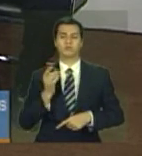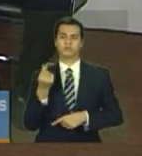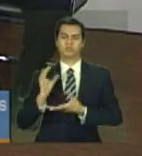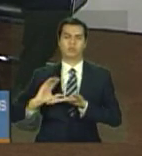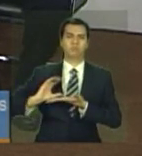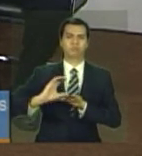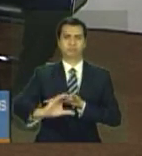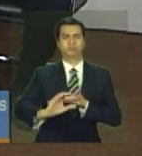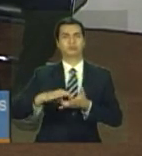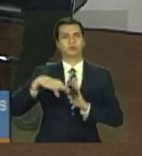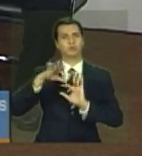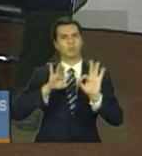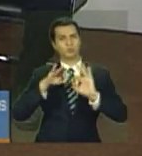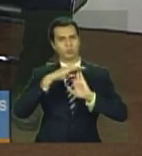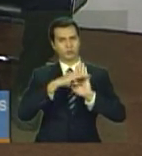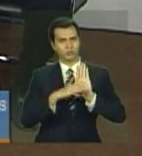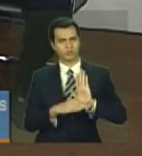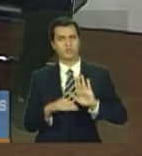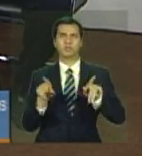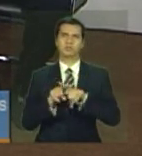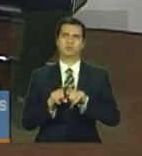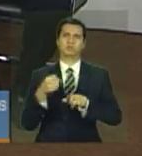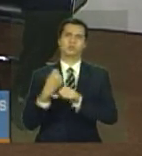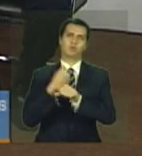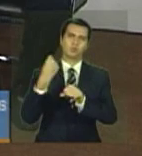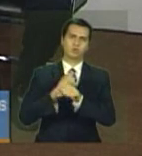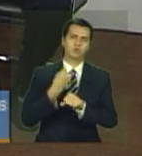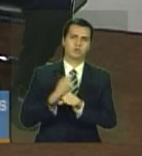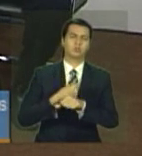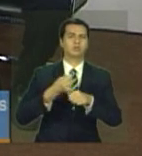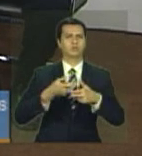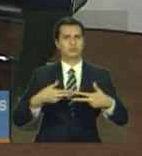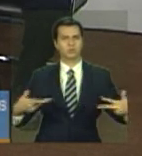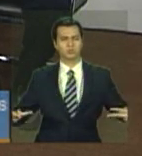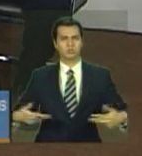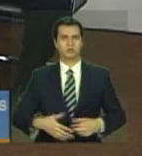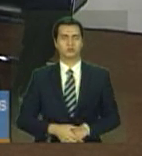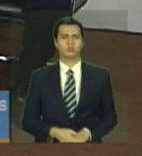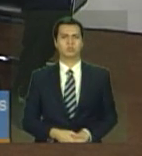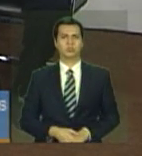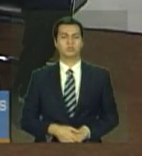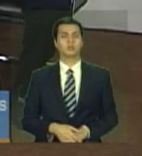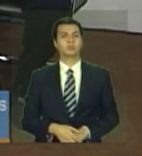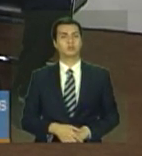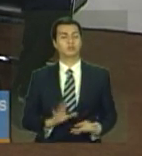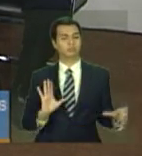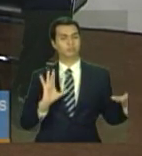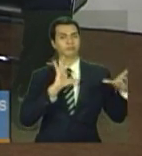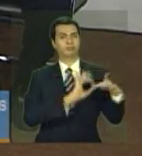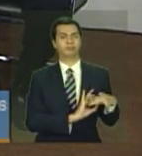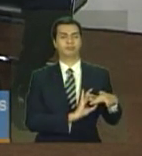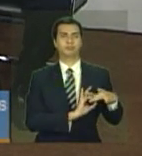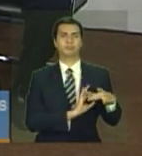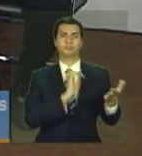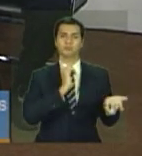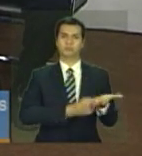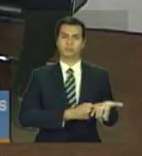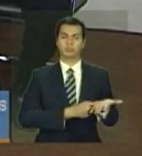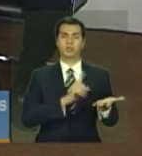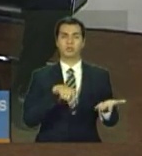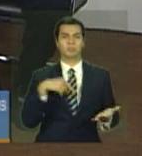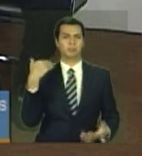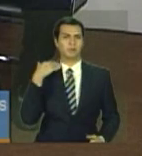projeto, financia a própria construção, né? E aí entrando aí com a parceria da Caixa. A Caixa Econômica é